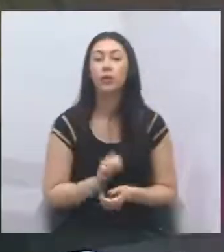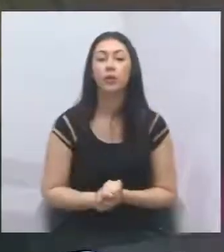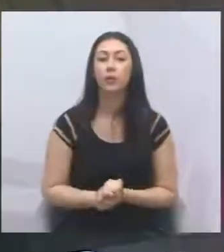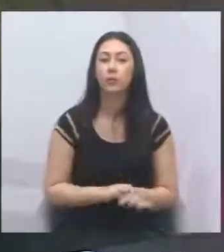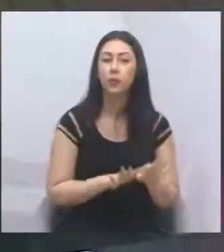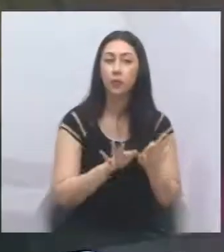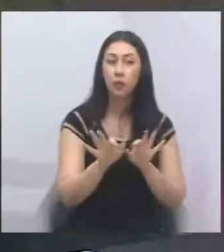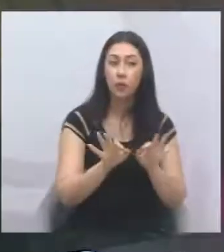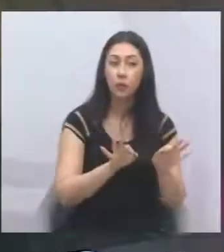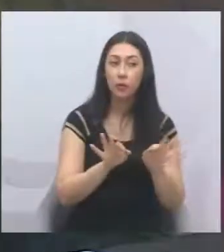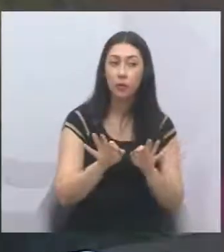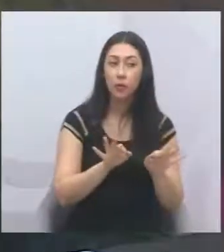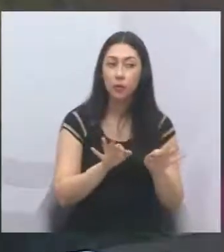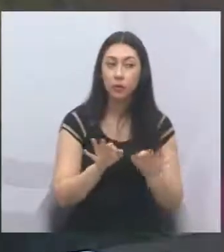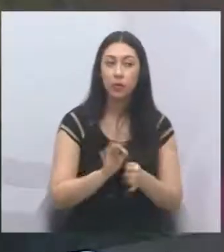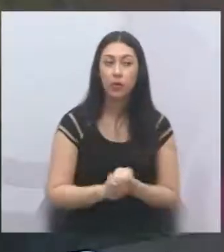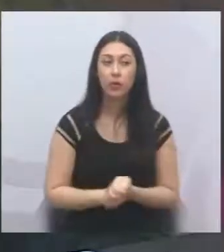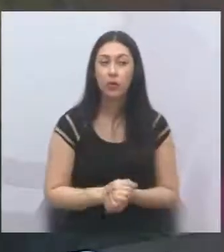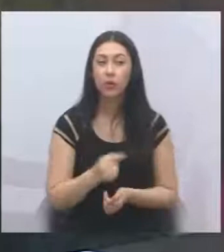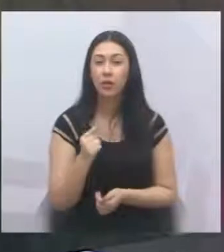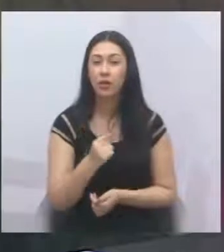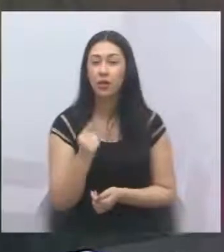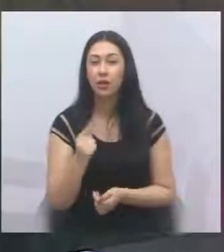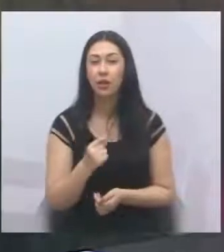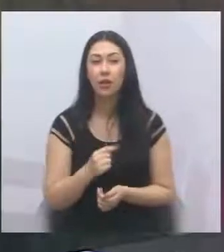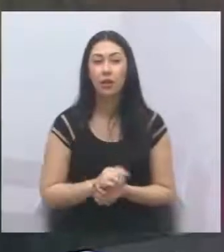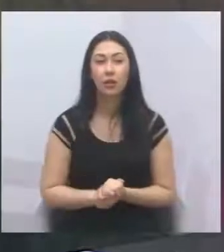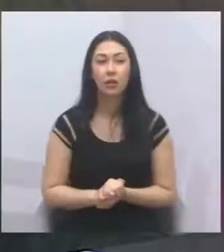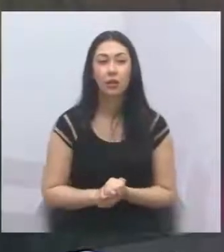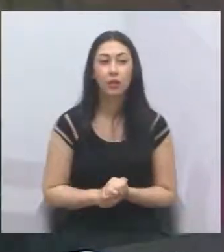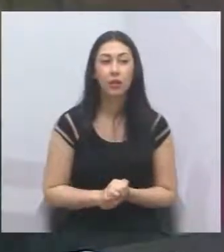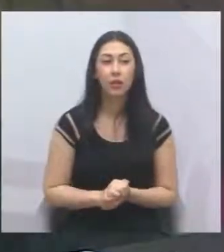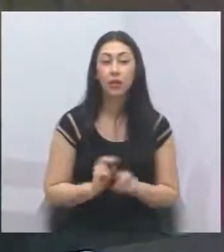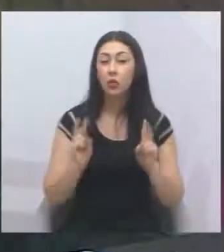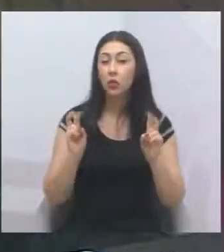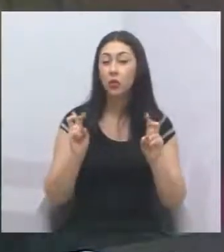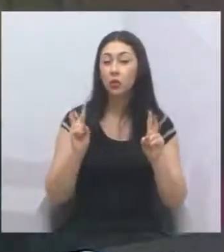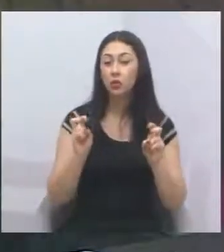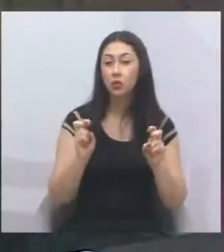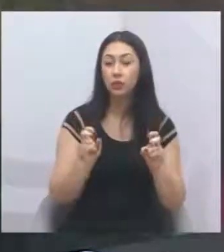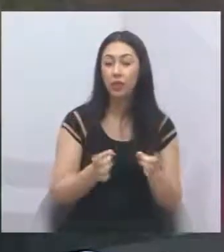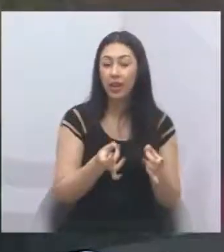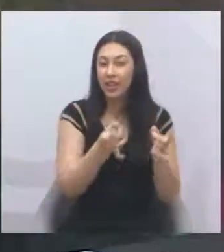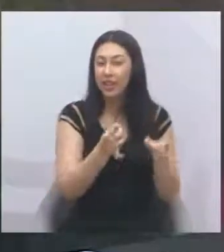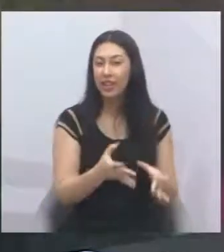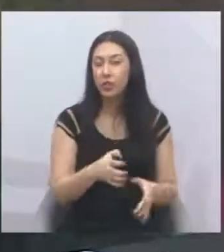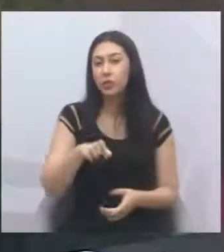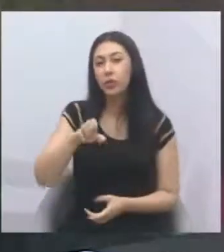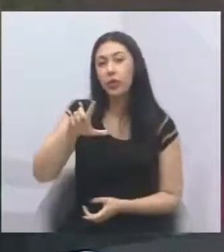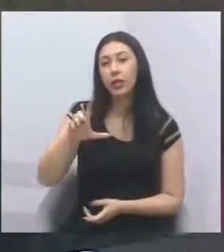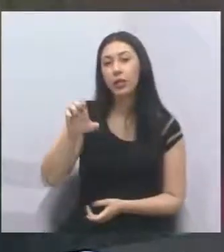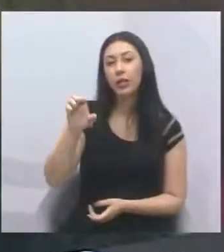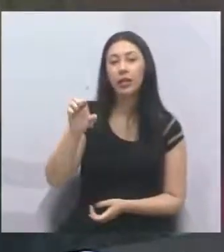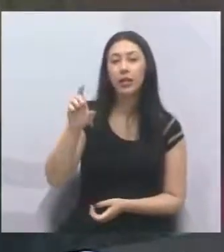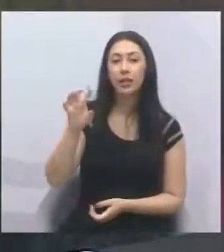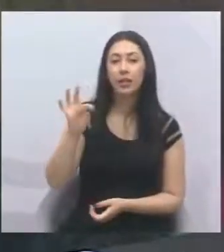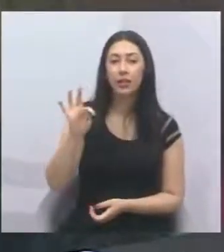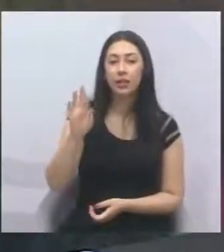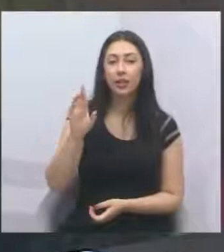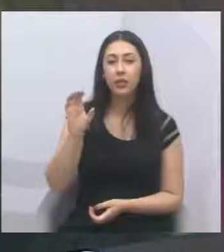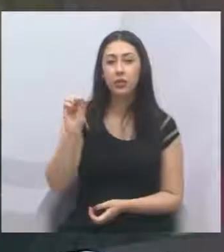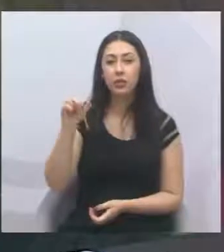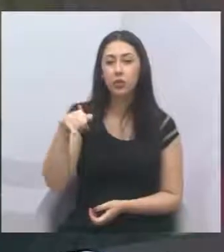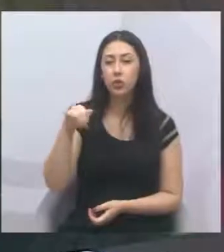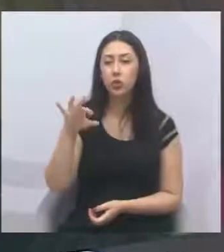que teve, né, no Parque da Cidade, que é a respeito dos lixos também eletrônicos, né, que esses são os piores ainda que estão